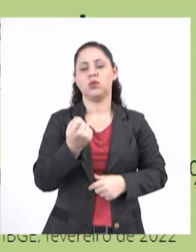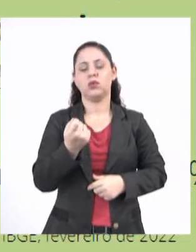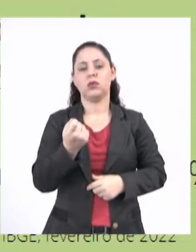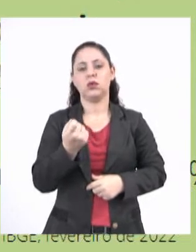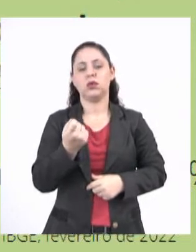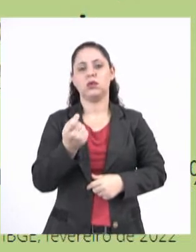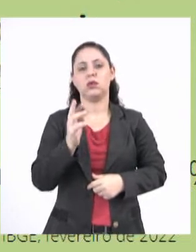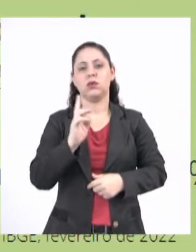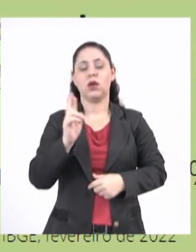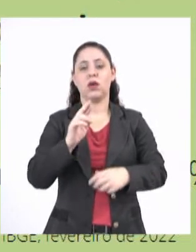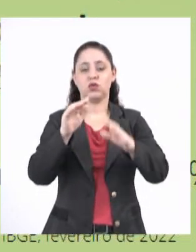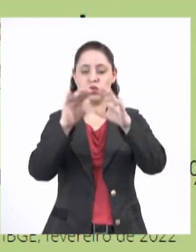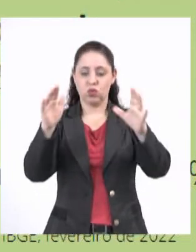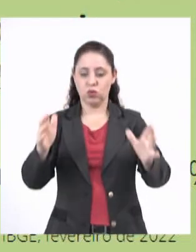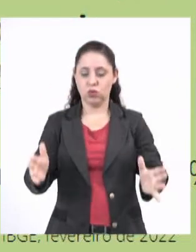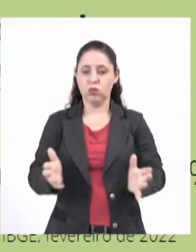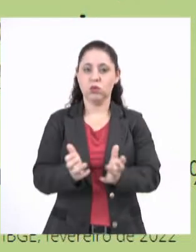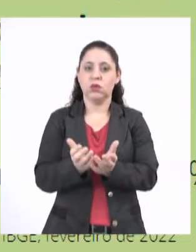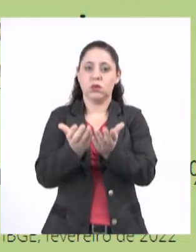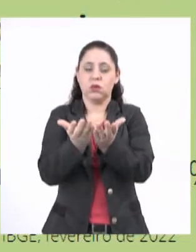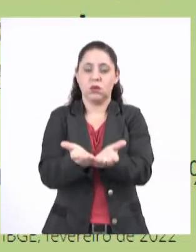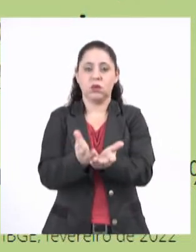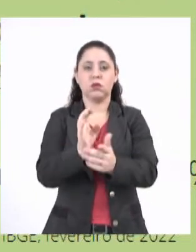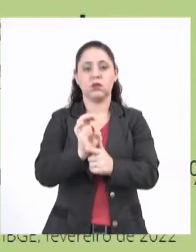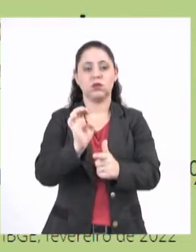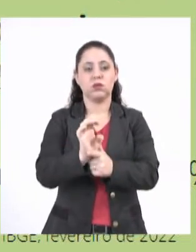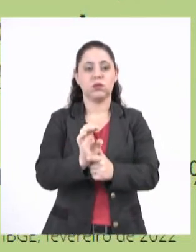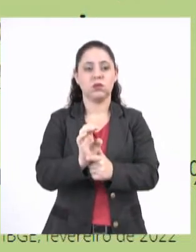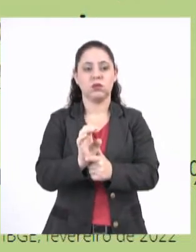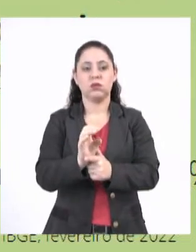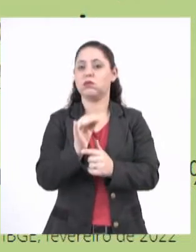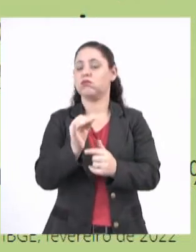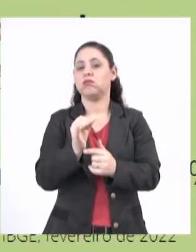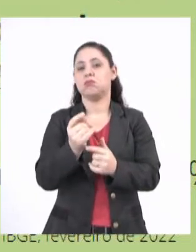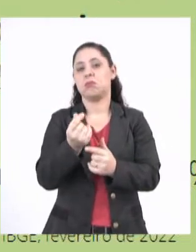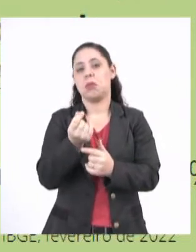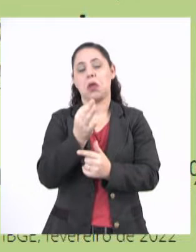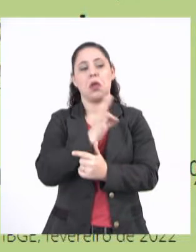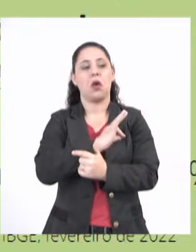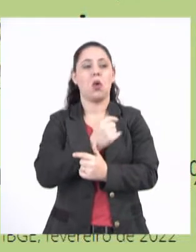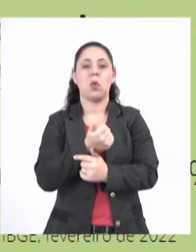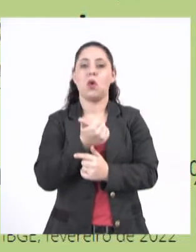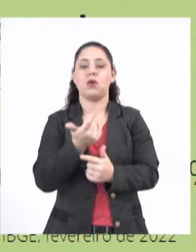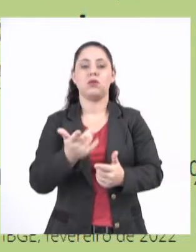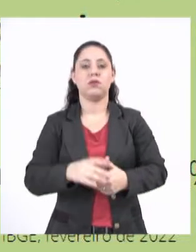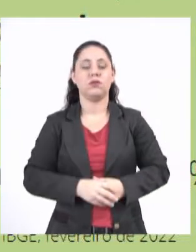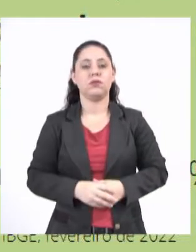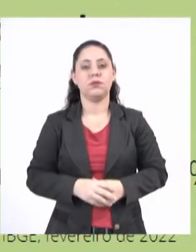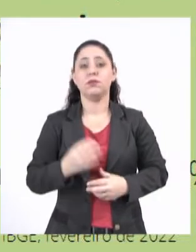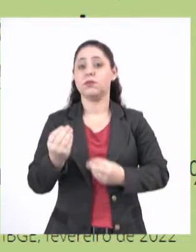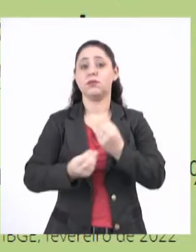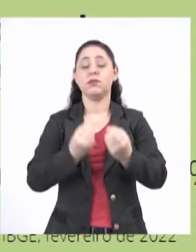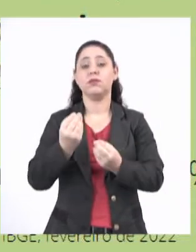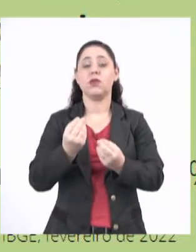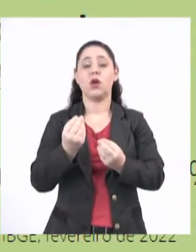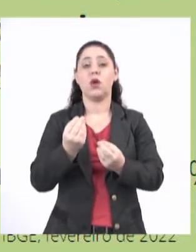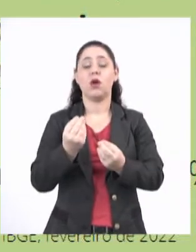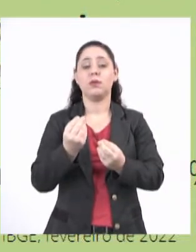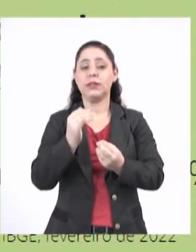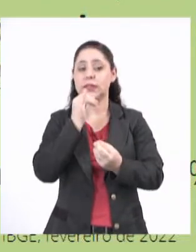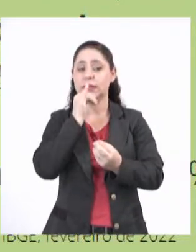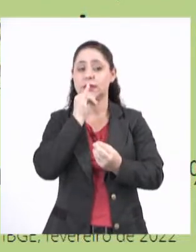e uma cesta básica em Mato Grosso do Sul que está custando metade desse salário, né? Então, com uma variação